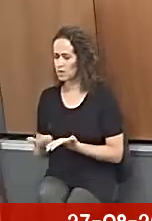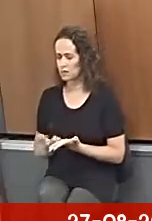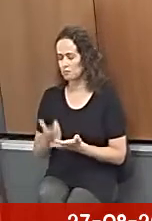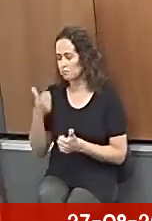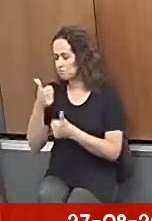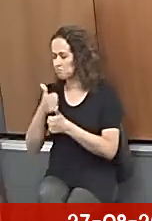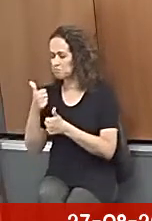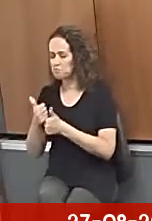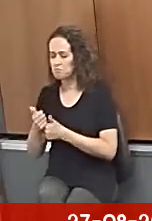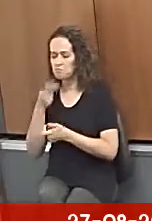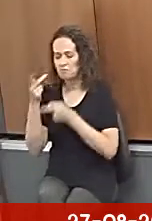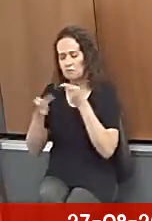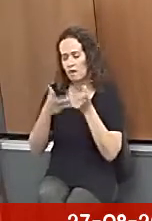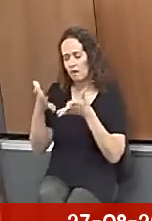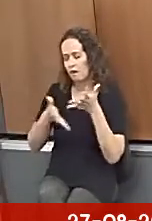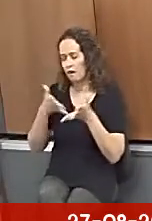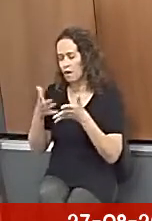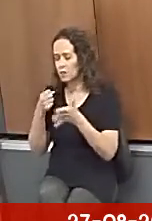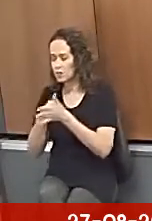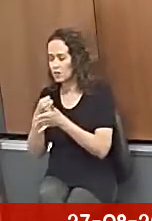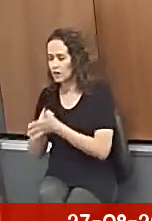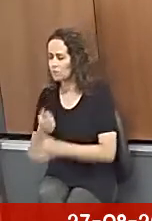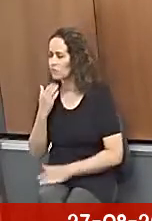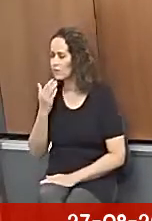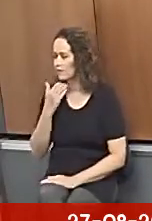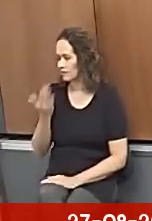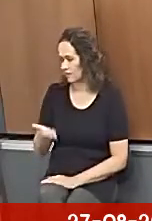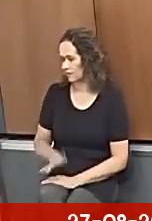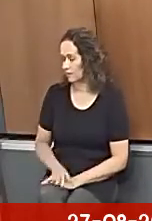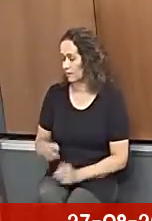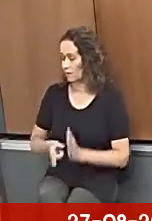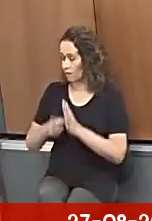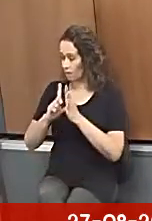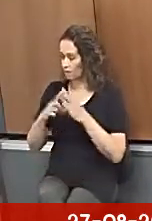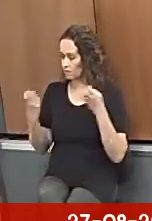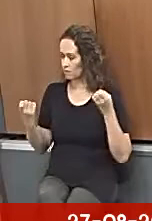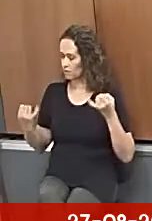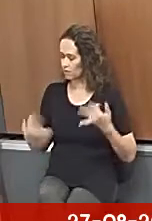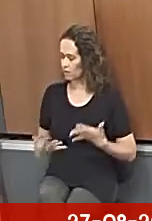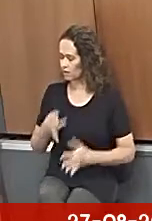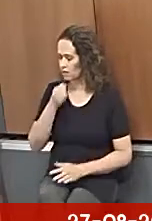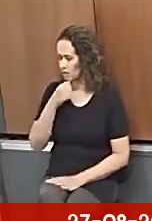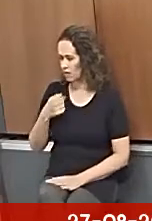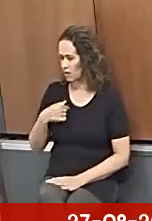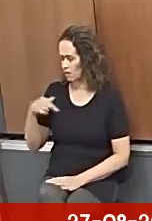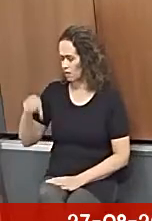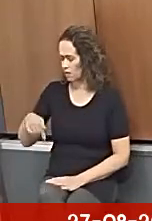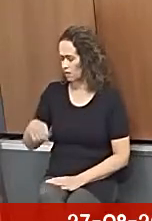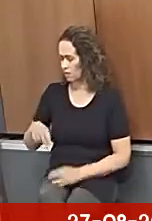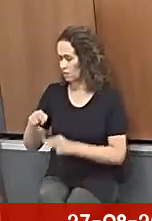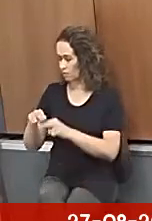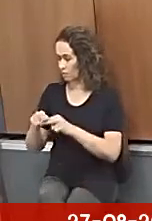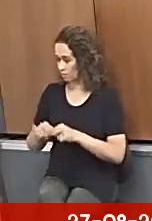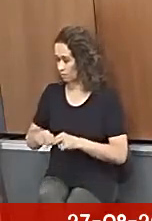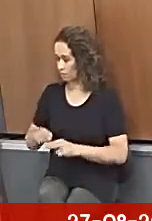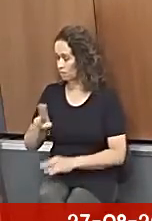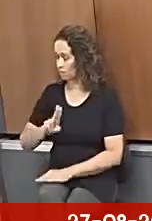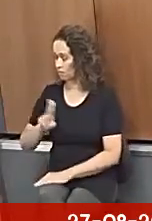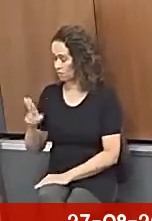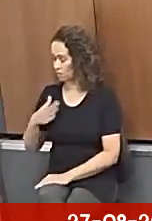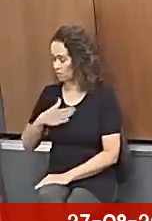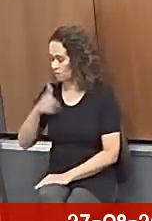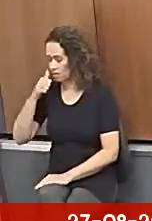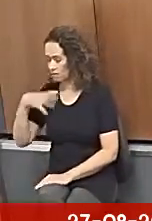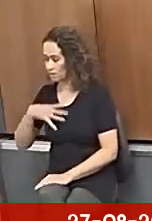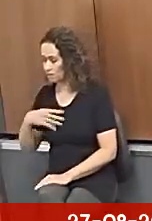elas antes de iniciar o meu relato eu quero dizer que eu não estou aqui em nome da minha filha nem o nome do meu pai